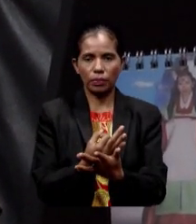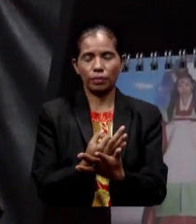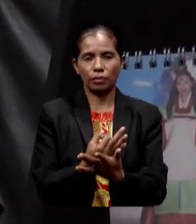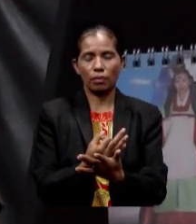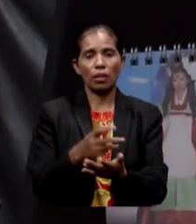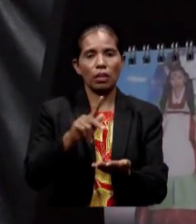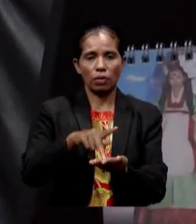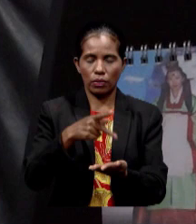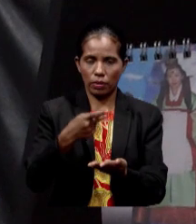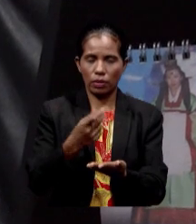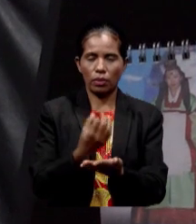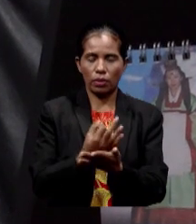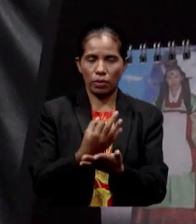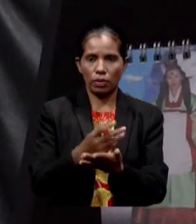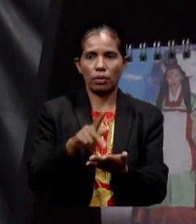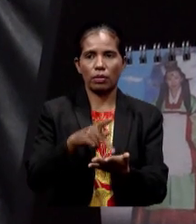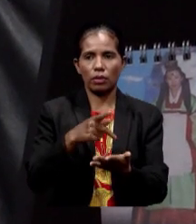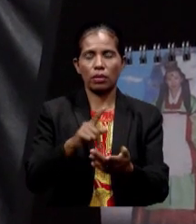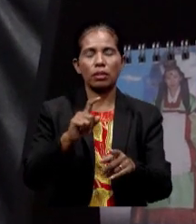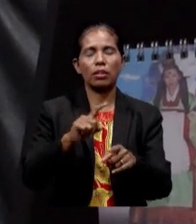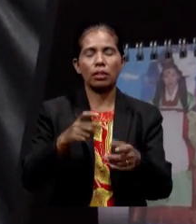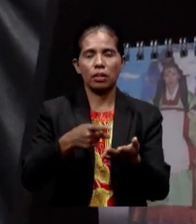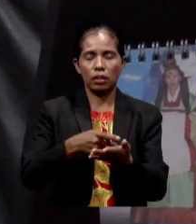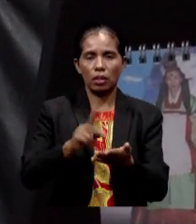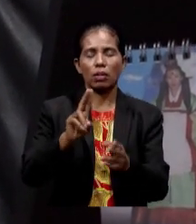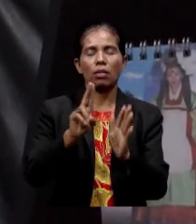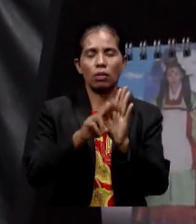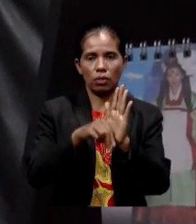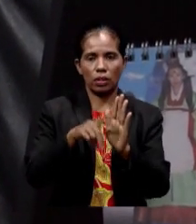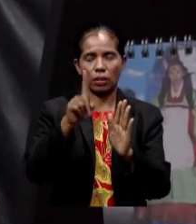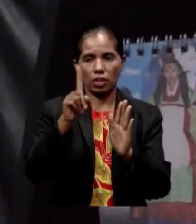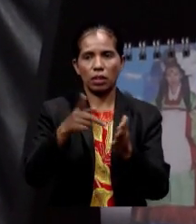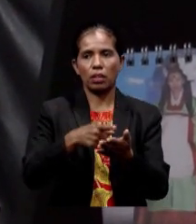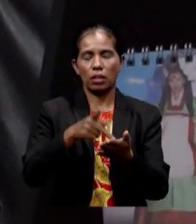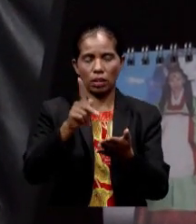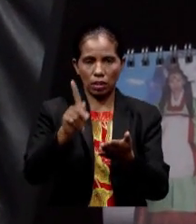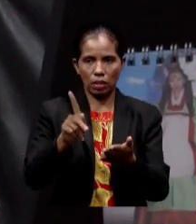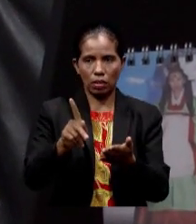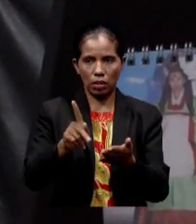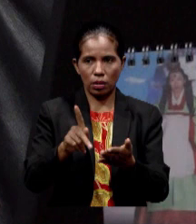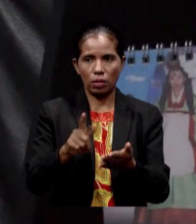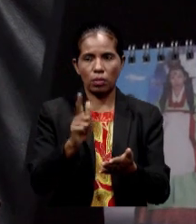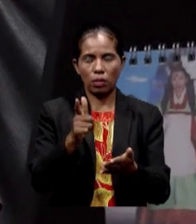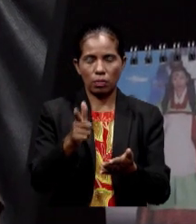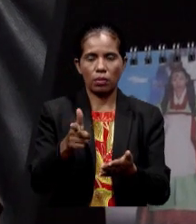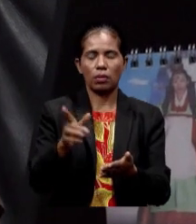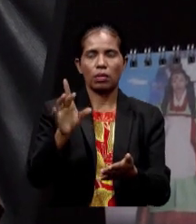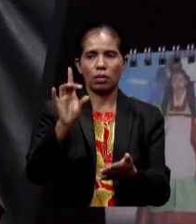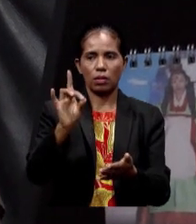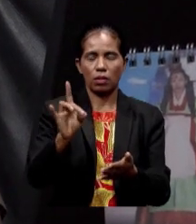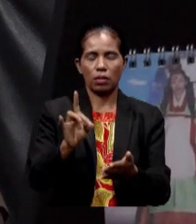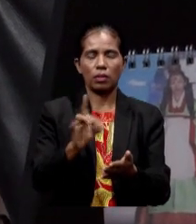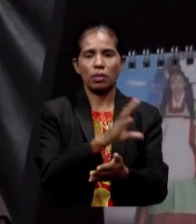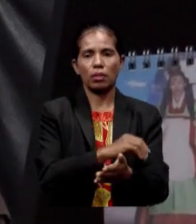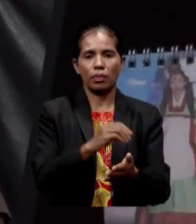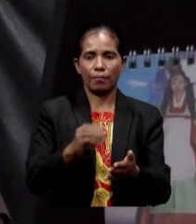salari ne Australia selo por hora. Los hora sida sida selo mínimo $27, máximo to $29.